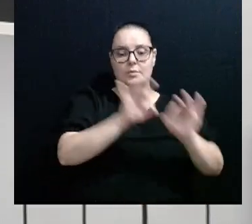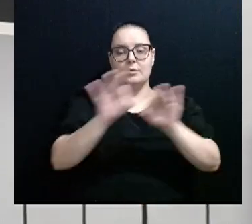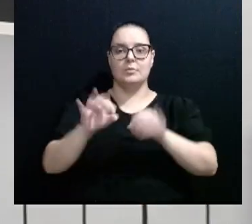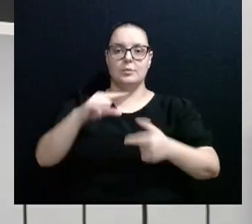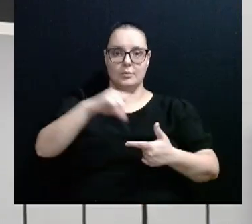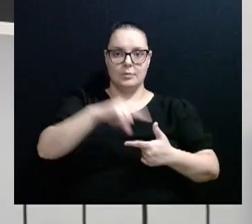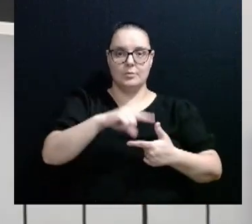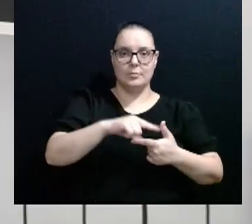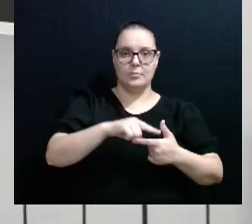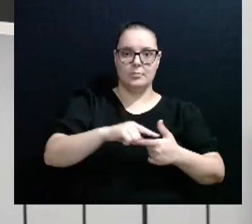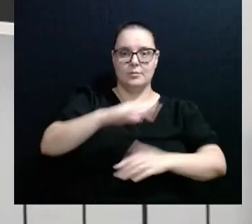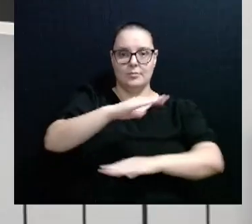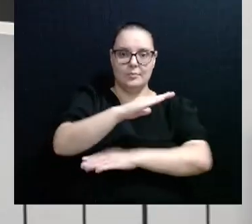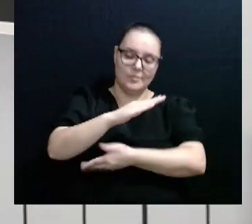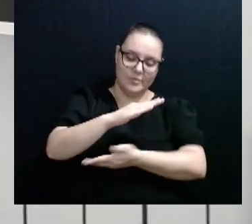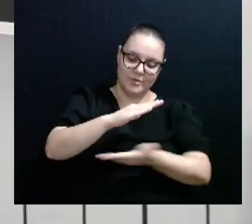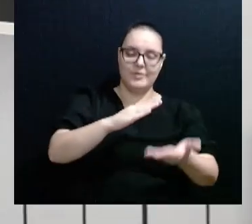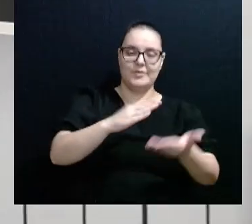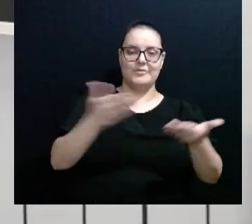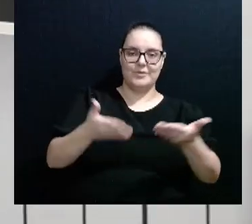pela Câmara de hoje.